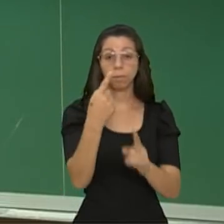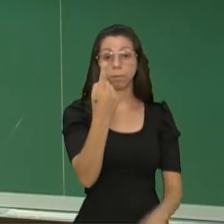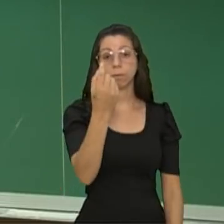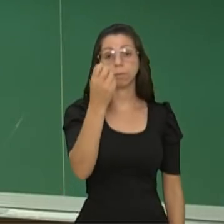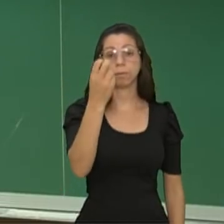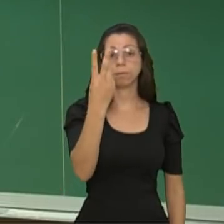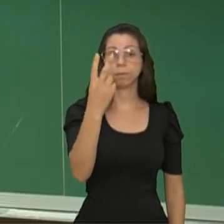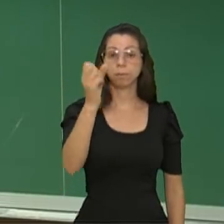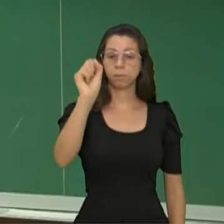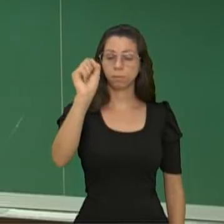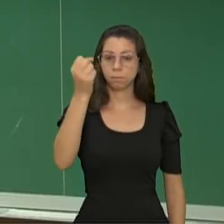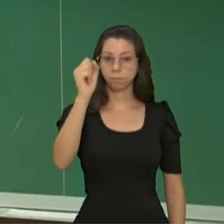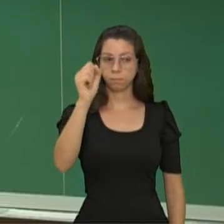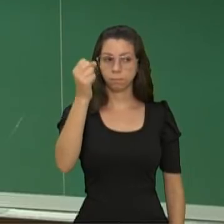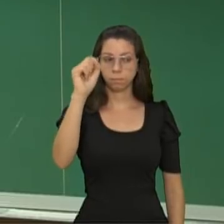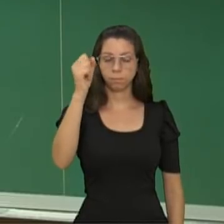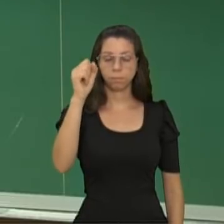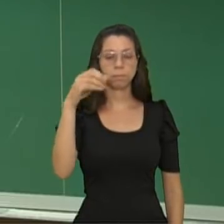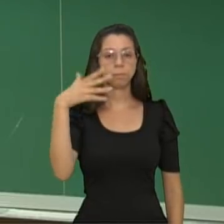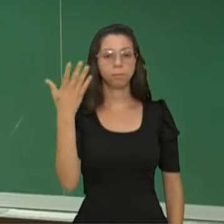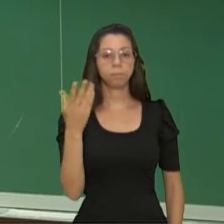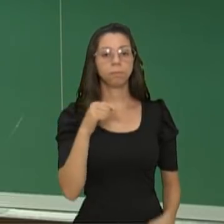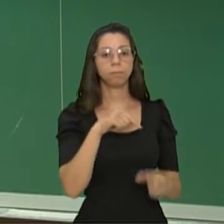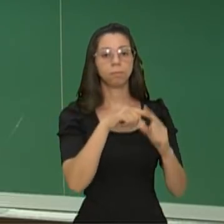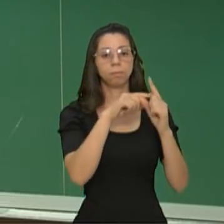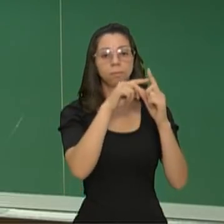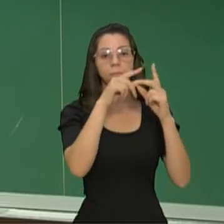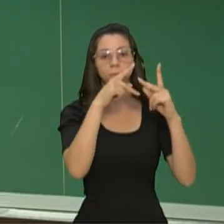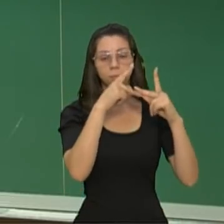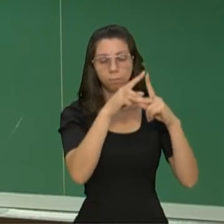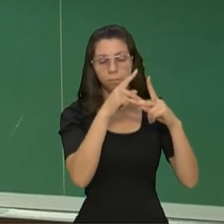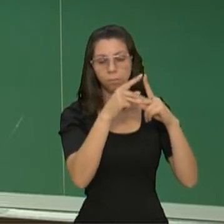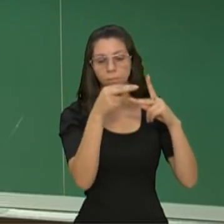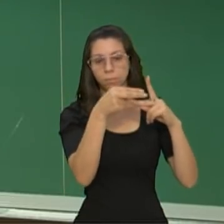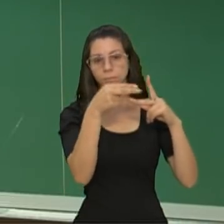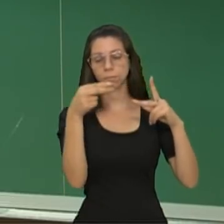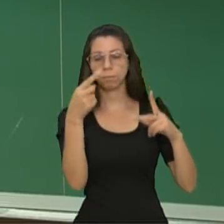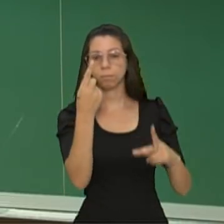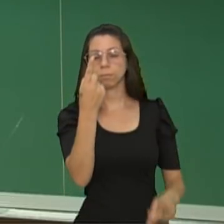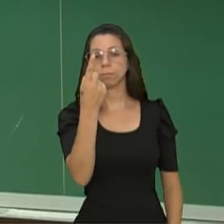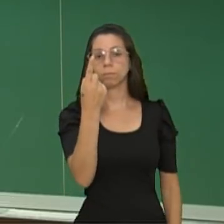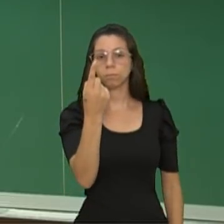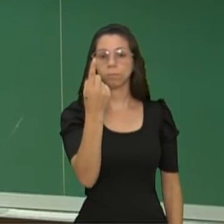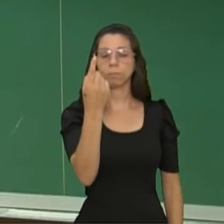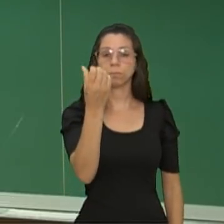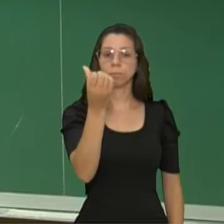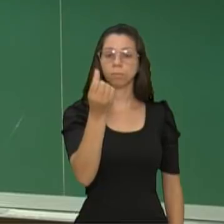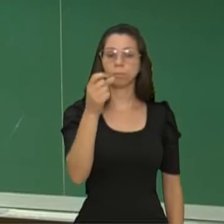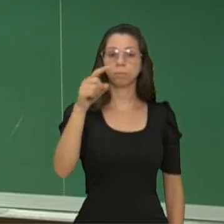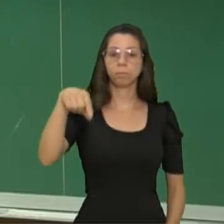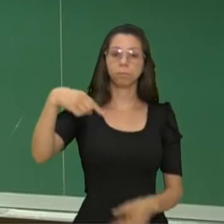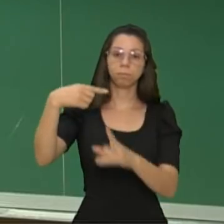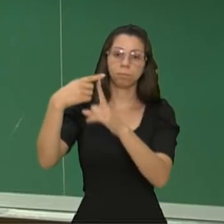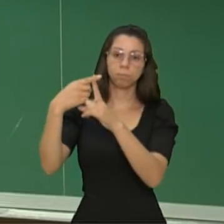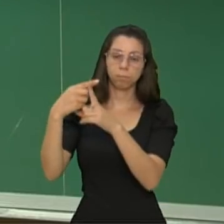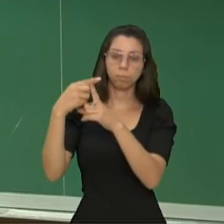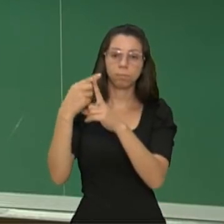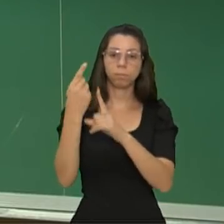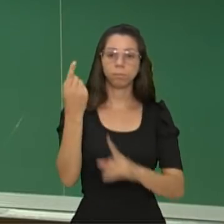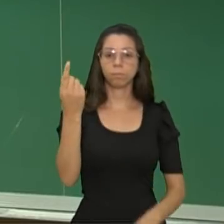128. E o meu delta vai ser igual 16 mais 128,